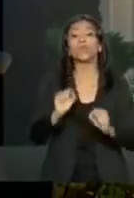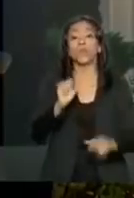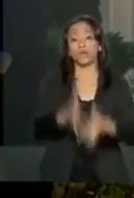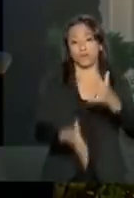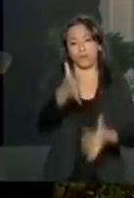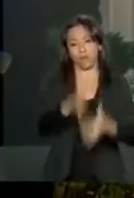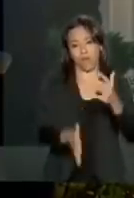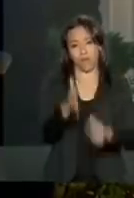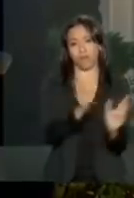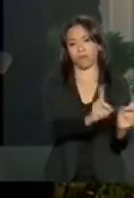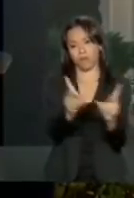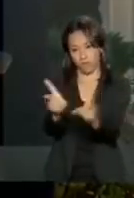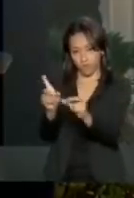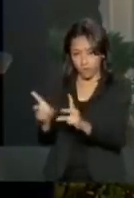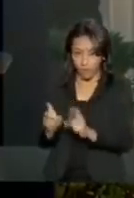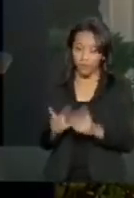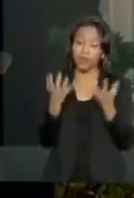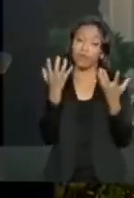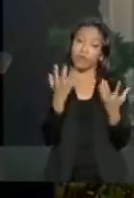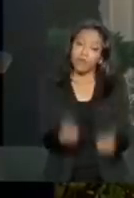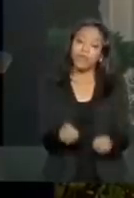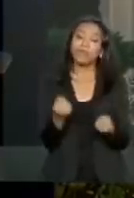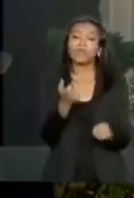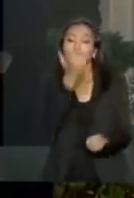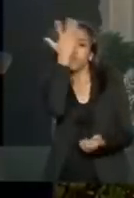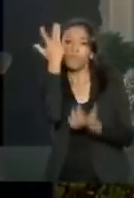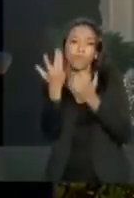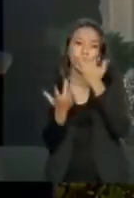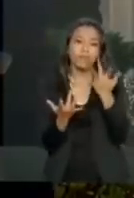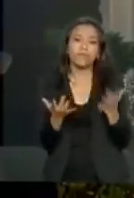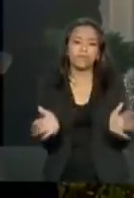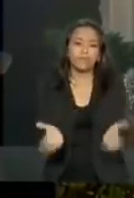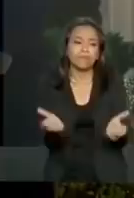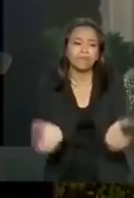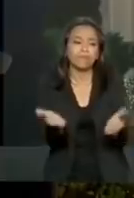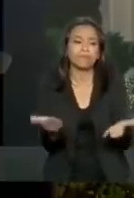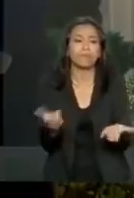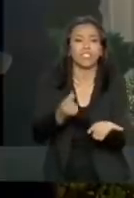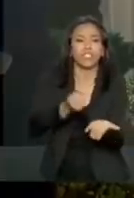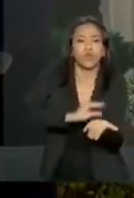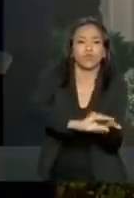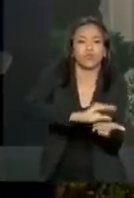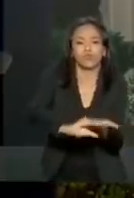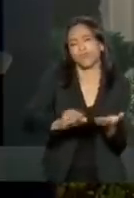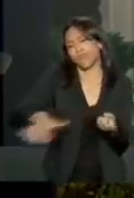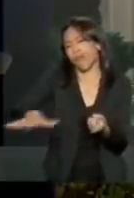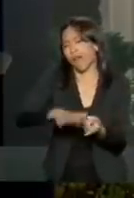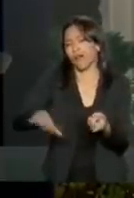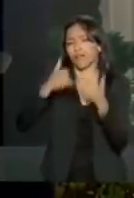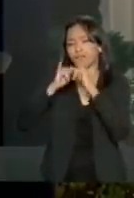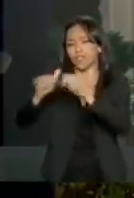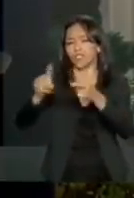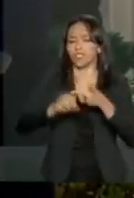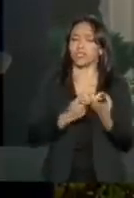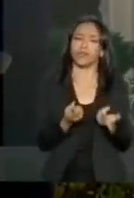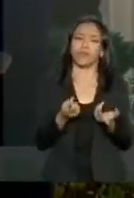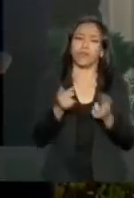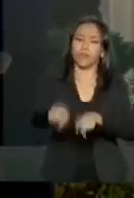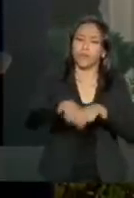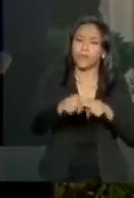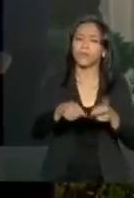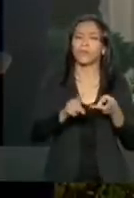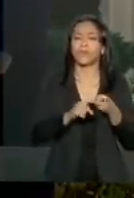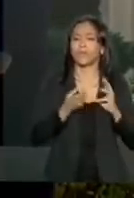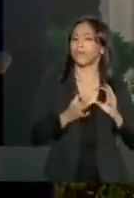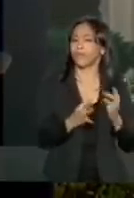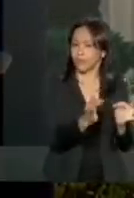facilitar investimento e inovação em toda uma série de indústrias, energia, agricultura, tecnologia.